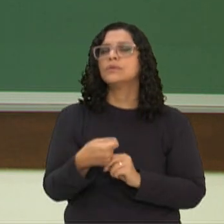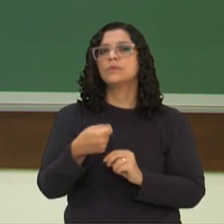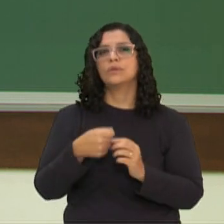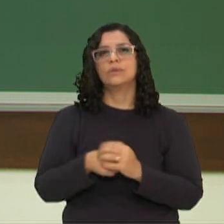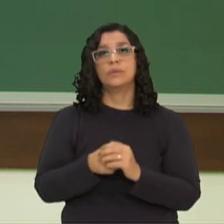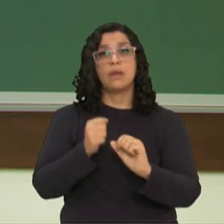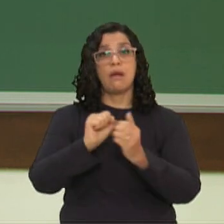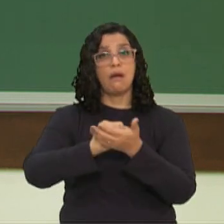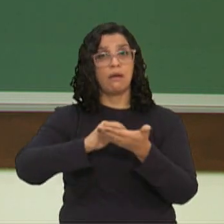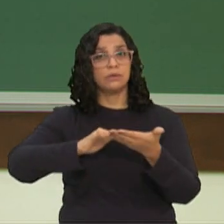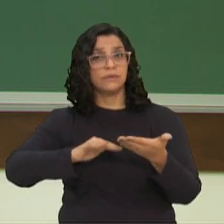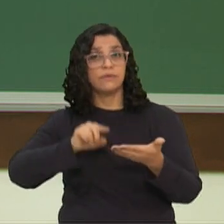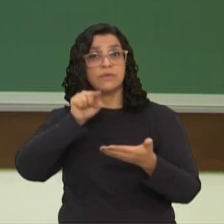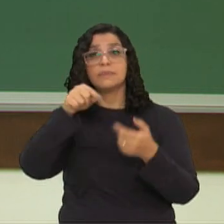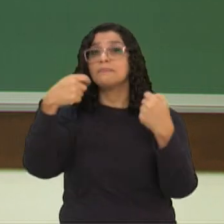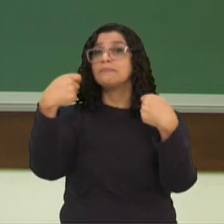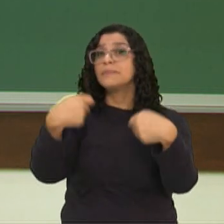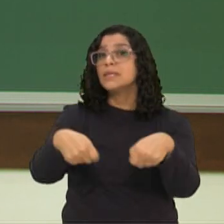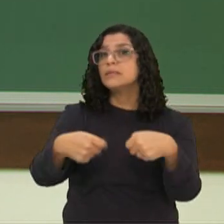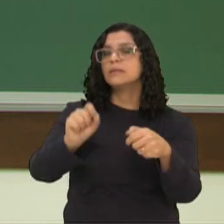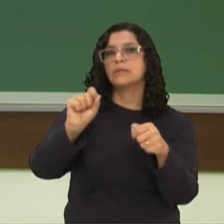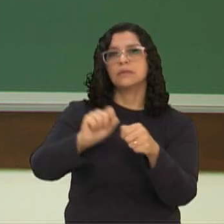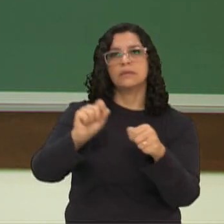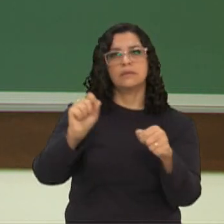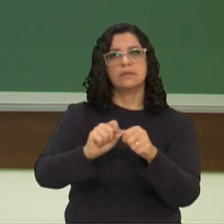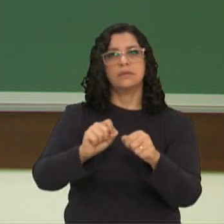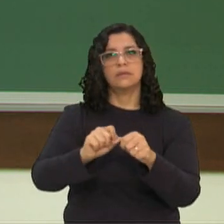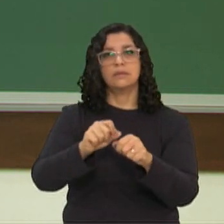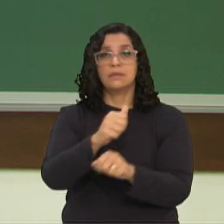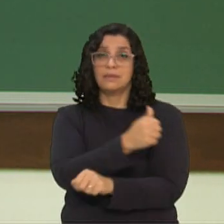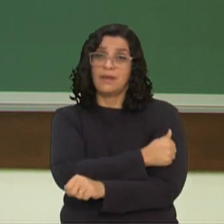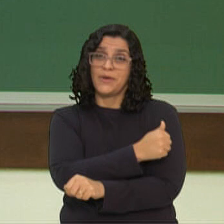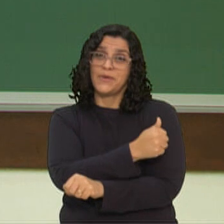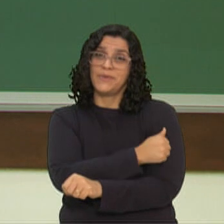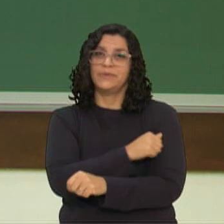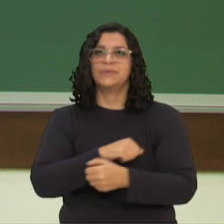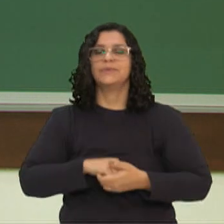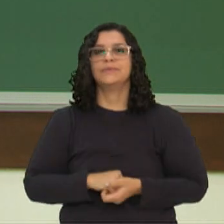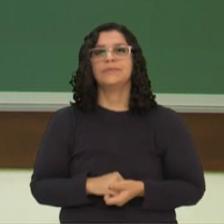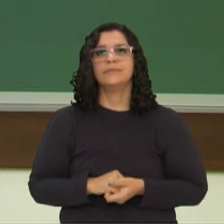à atividade que você deve fazer lá, alunos e alunas.